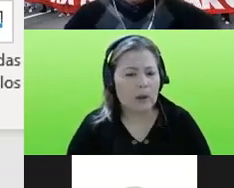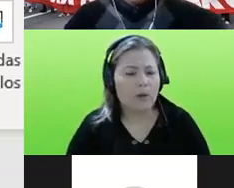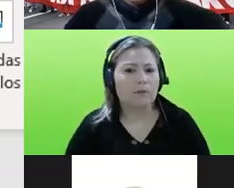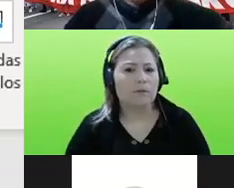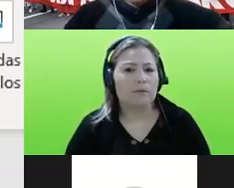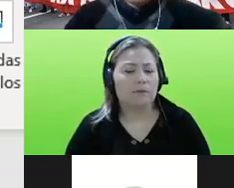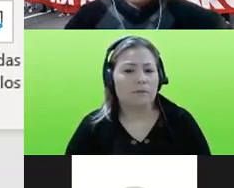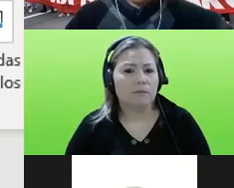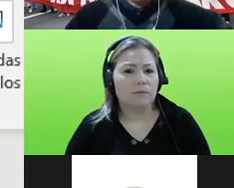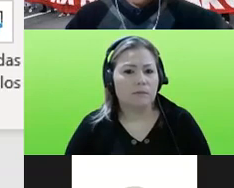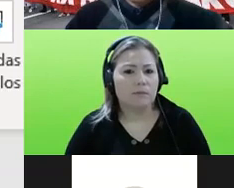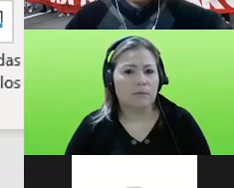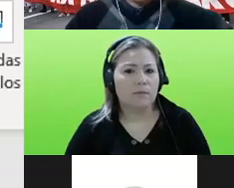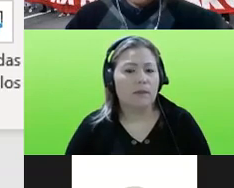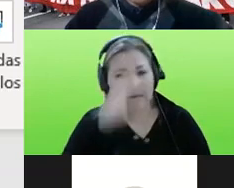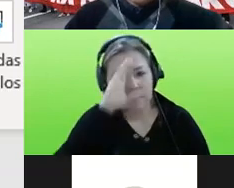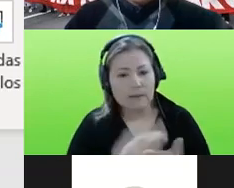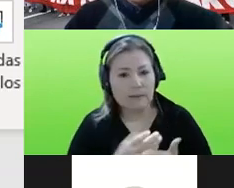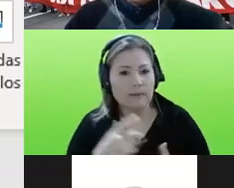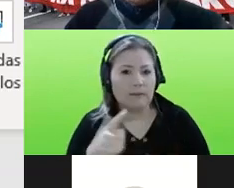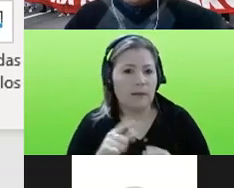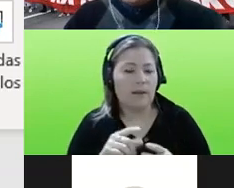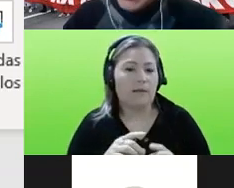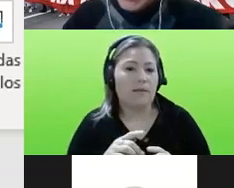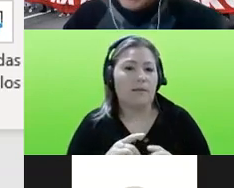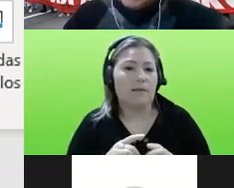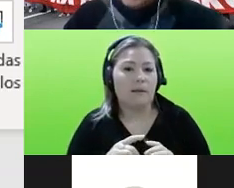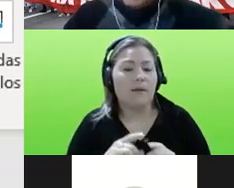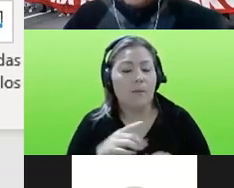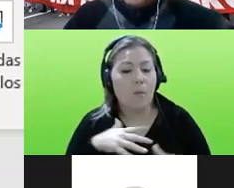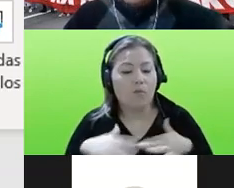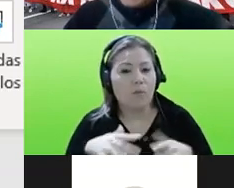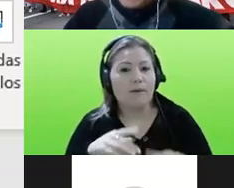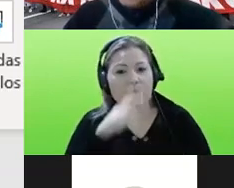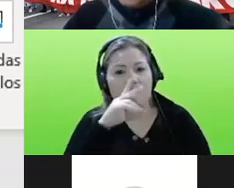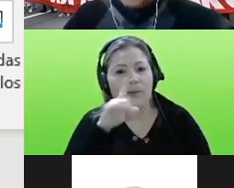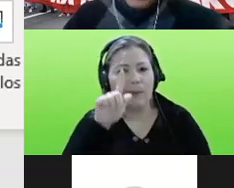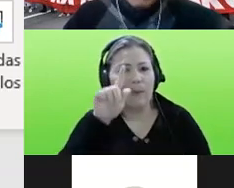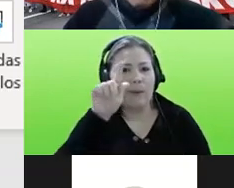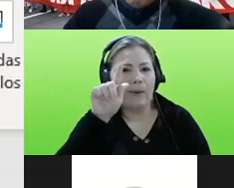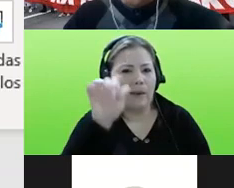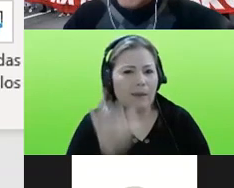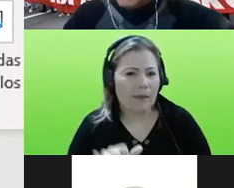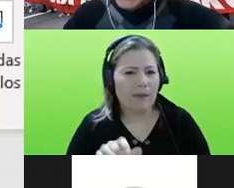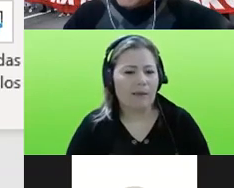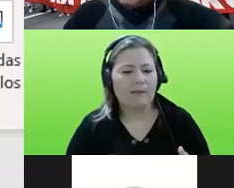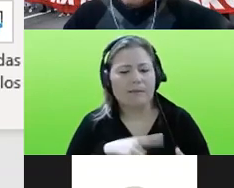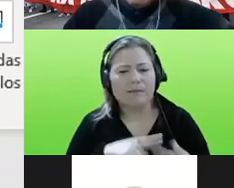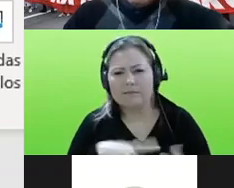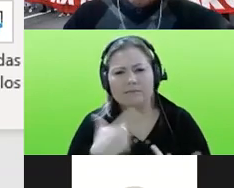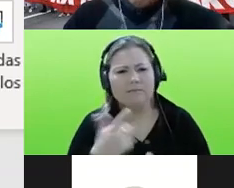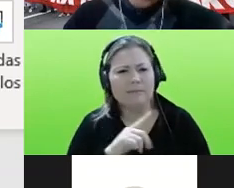pública, a tese de habilitação do Habermas. O movimento gay, né, trans, movimento